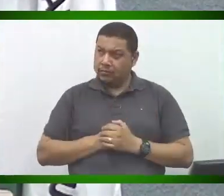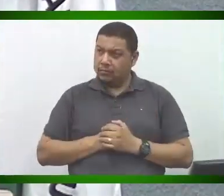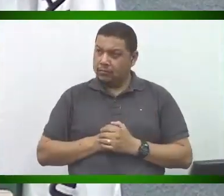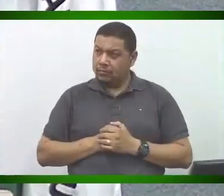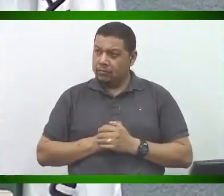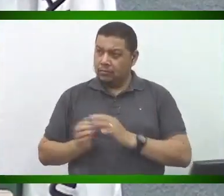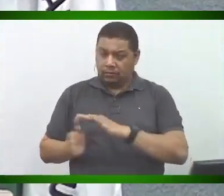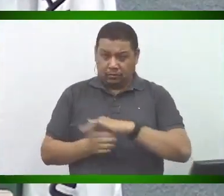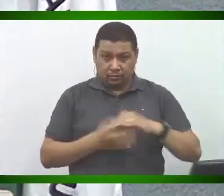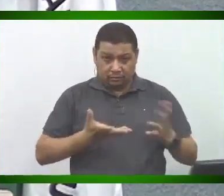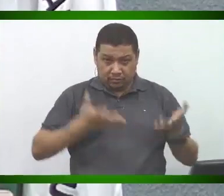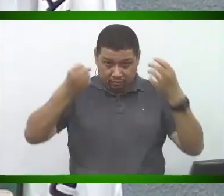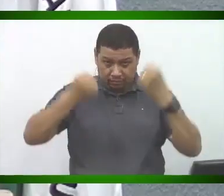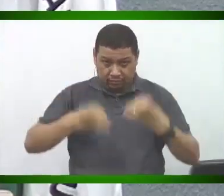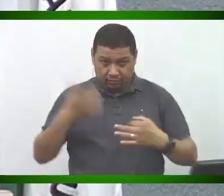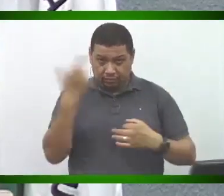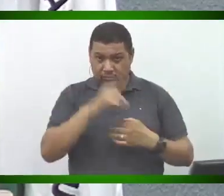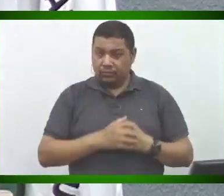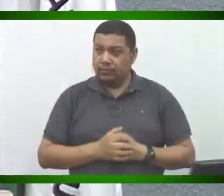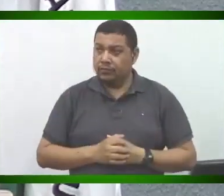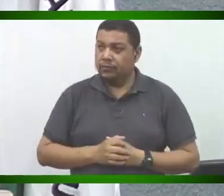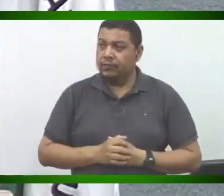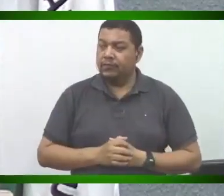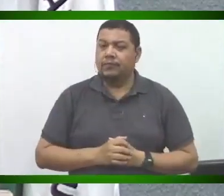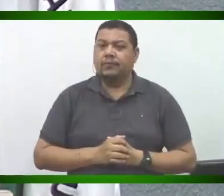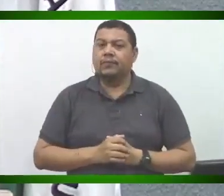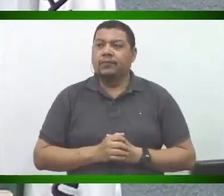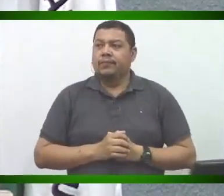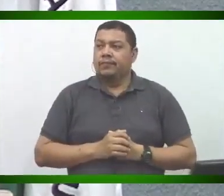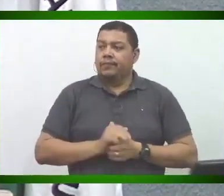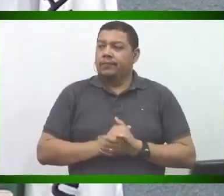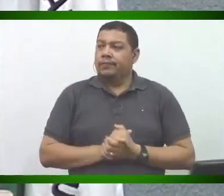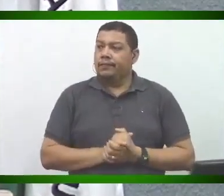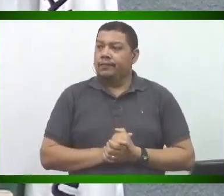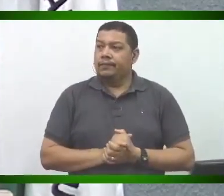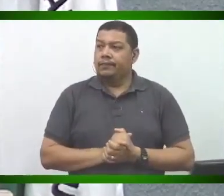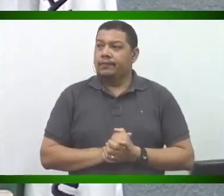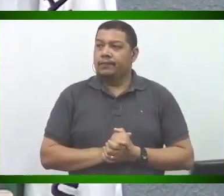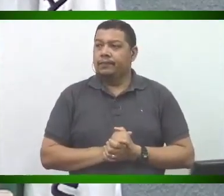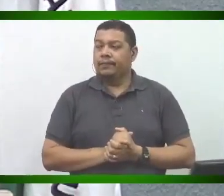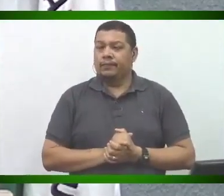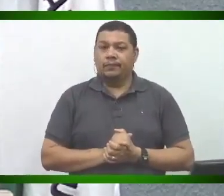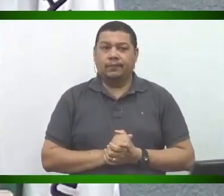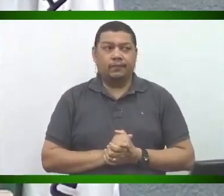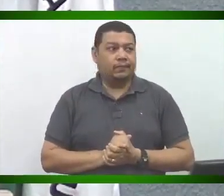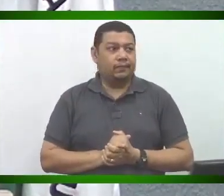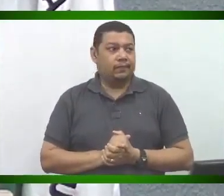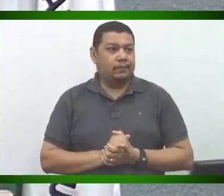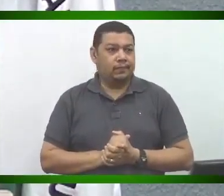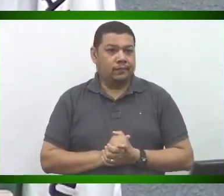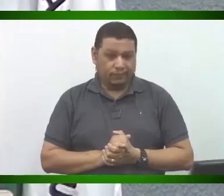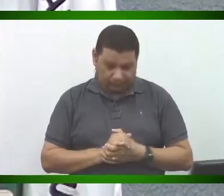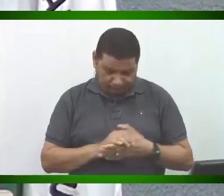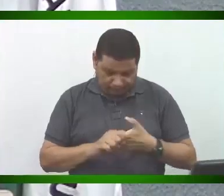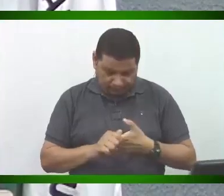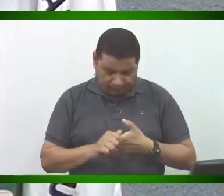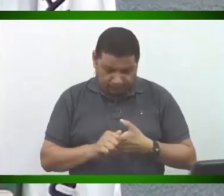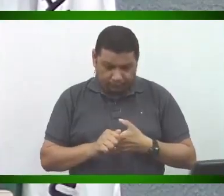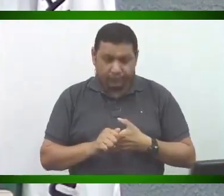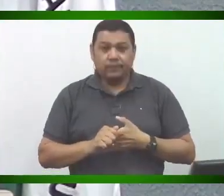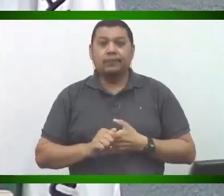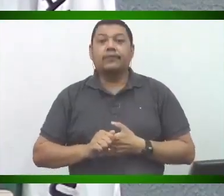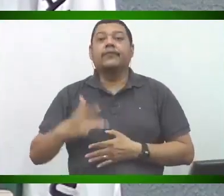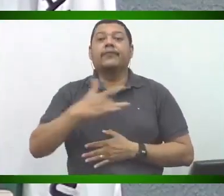Quero partir aqui, presidente, para falar em relação, mais uma vez, nesses 3 minutos, em relação à nossa